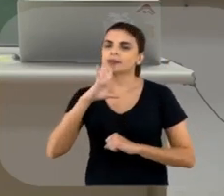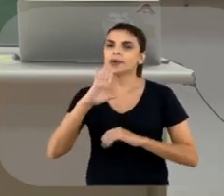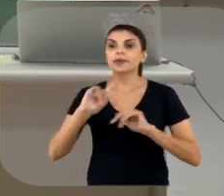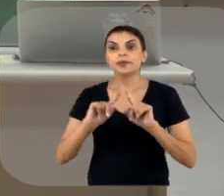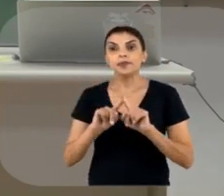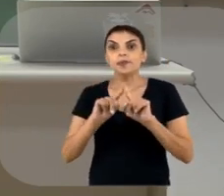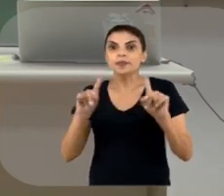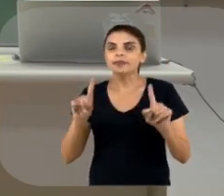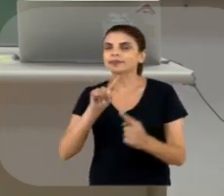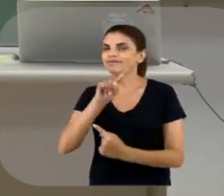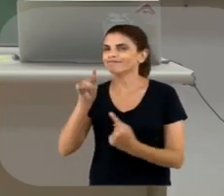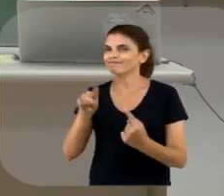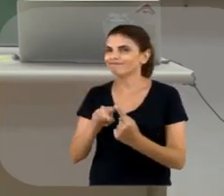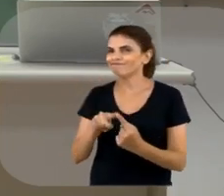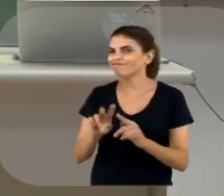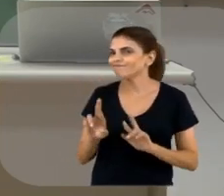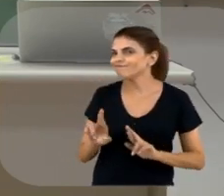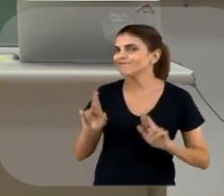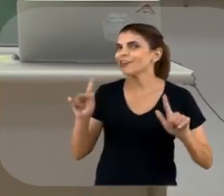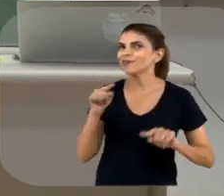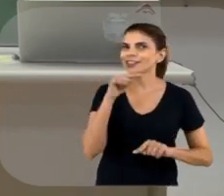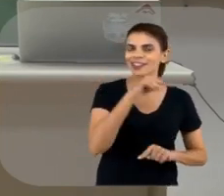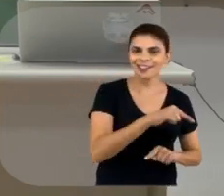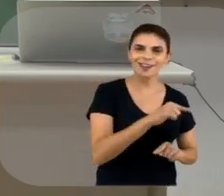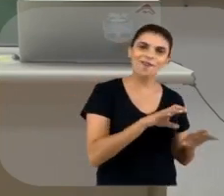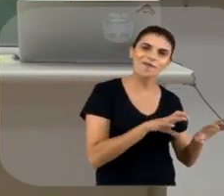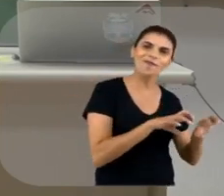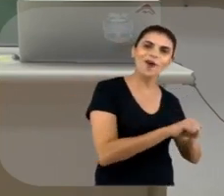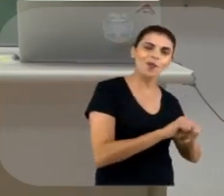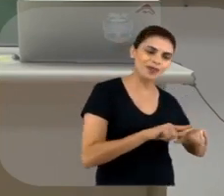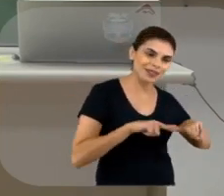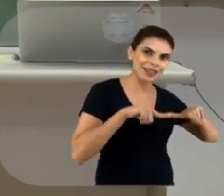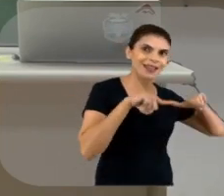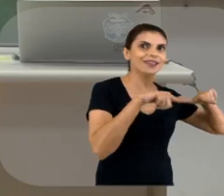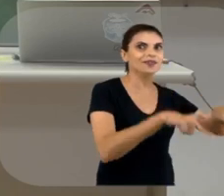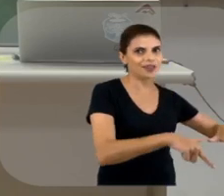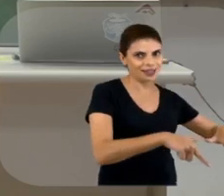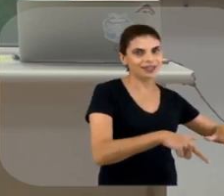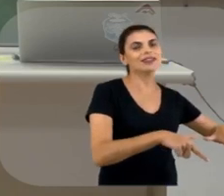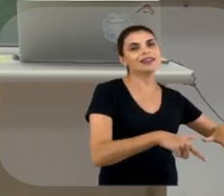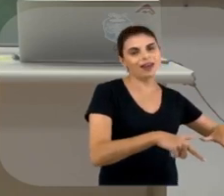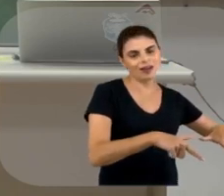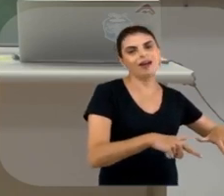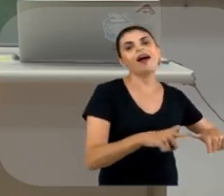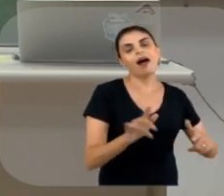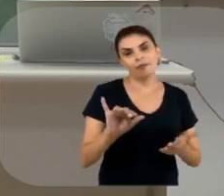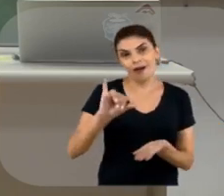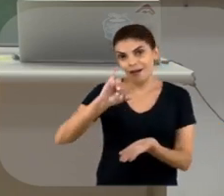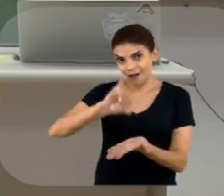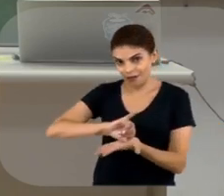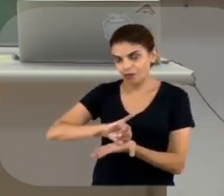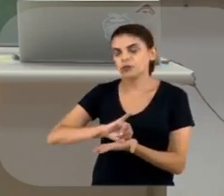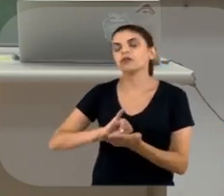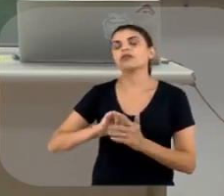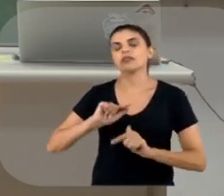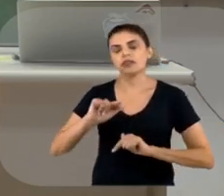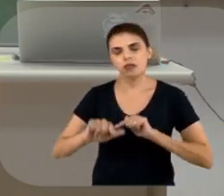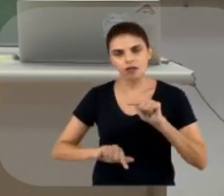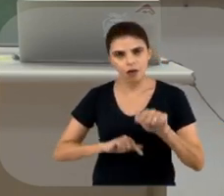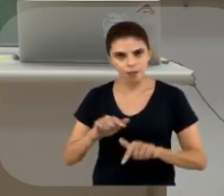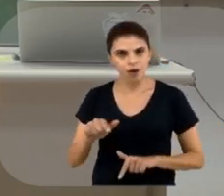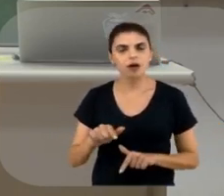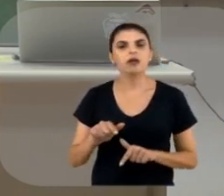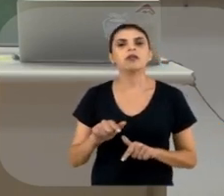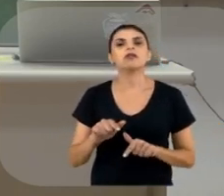um objetivo diferente, que é da certificação, né? Que aí no campus a gente